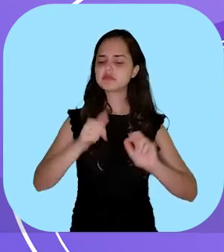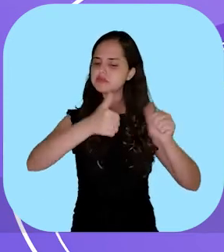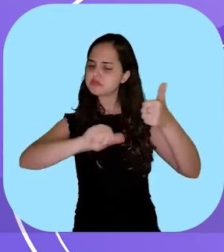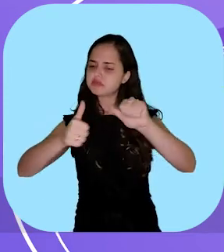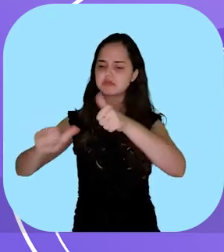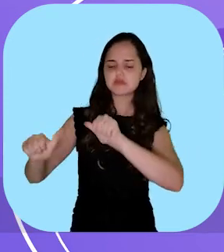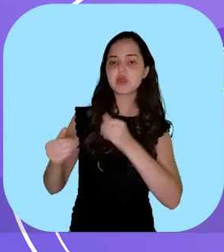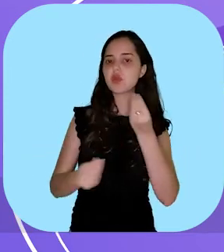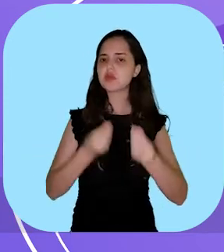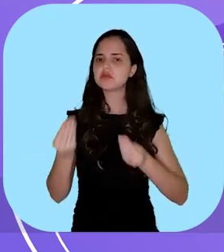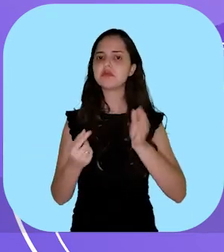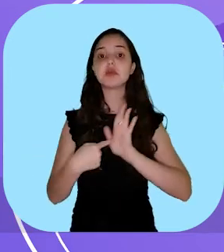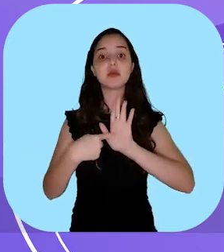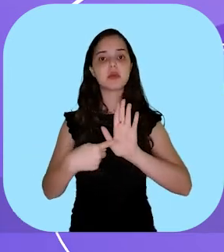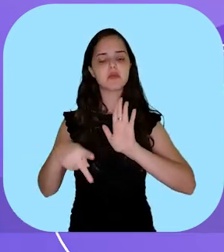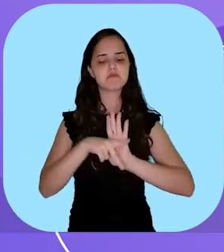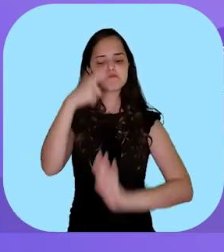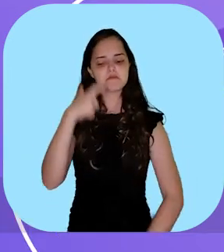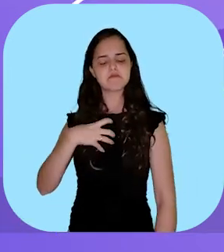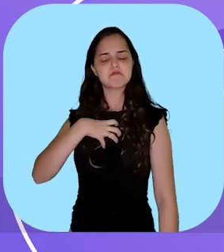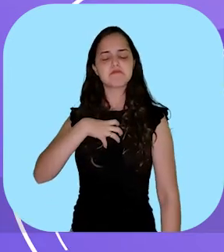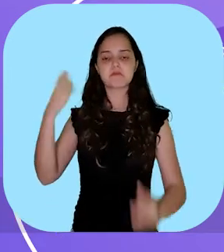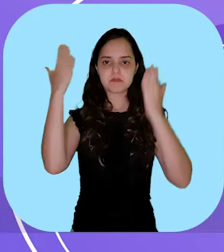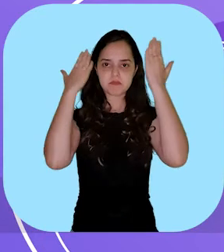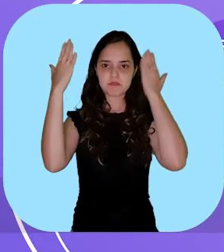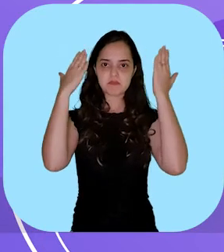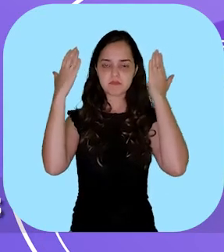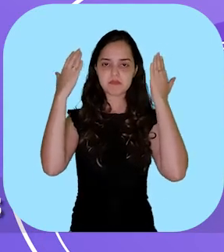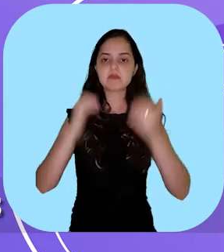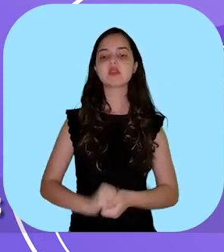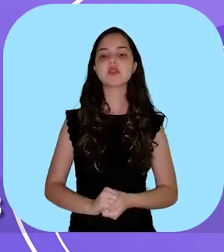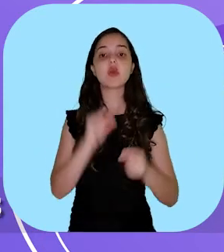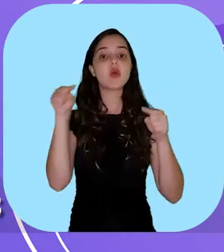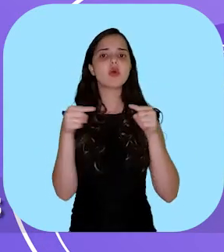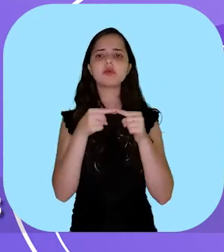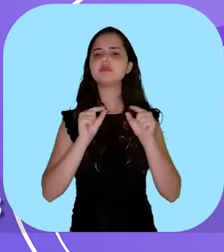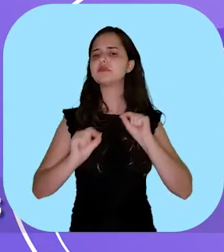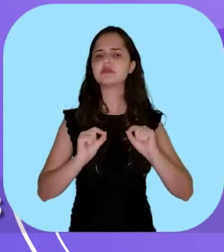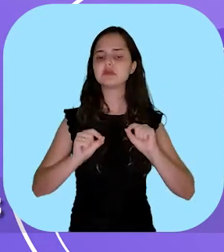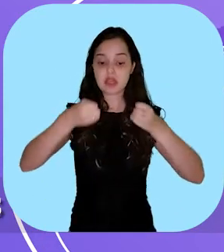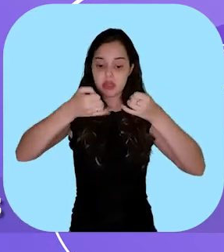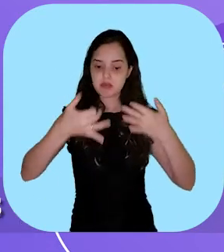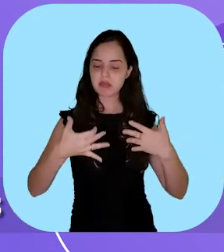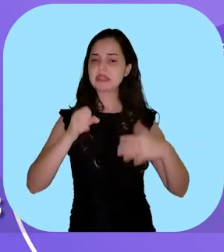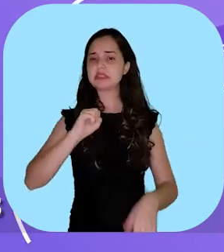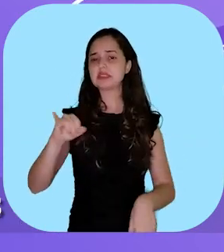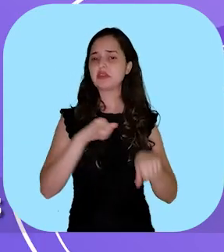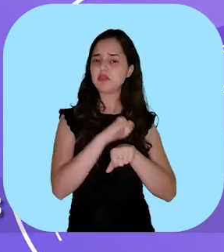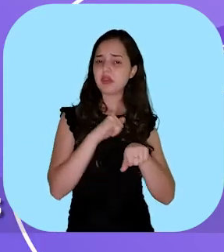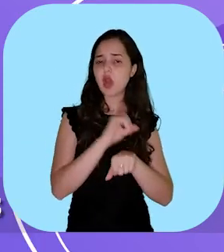avaliação e diagnóstico que certifiquem uma condição psicológica. A finalidade pode ser justificar